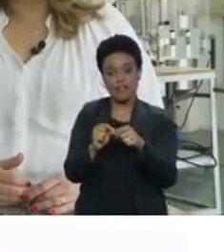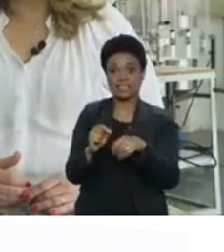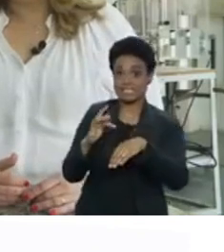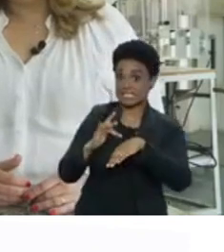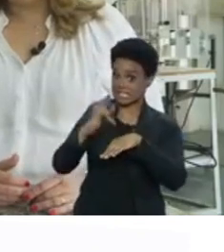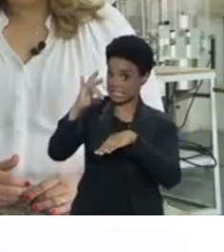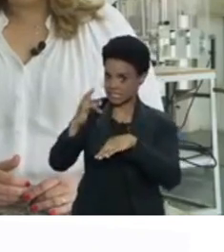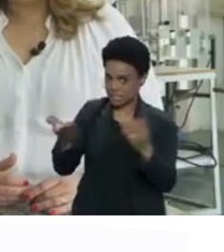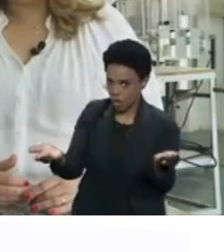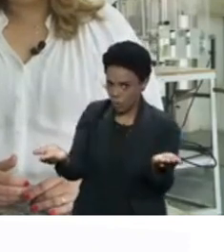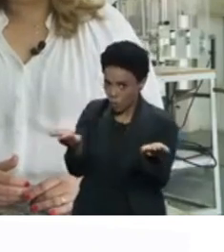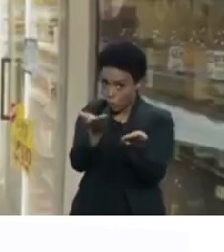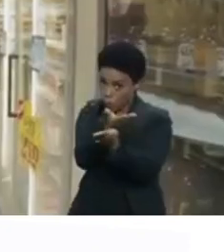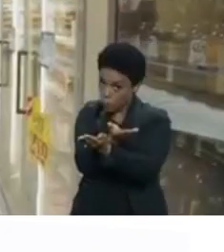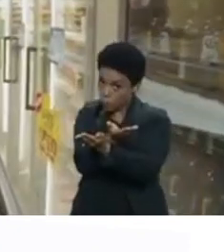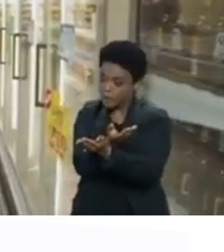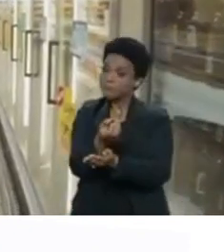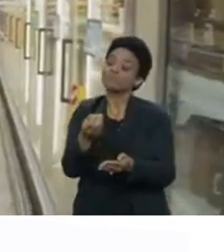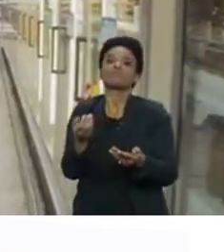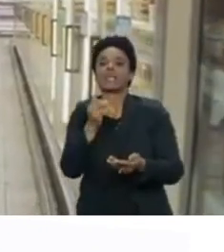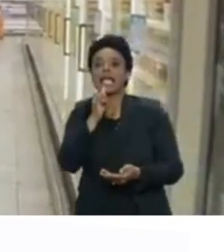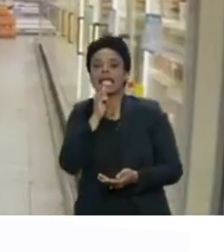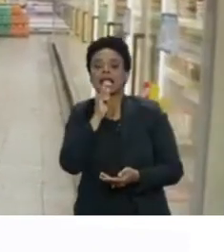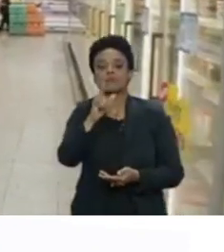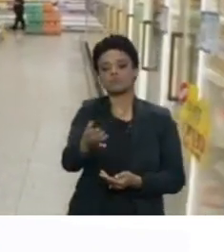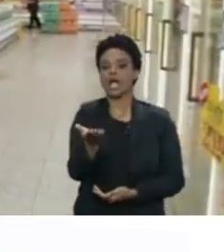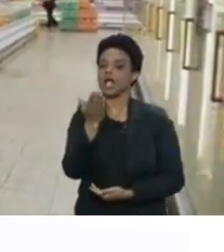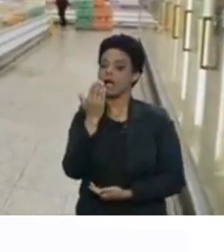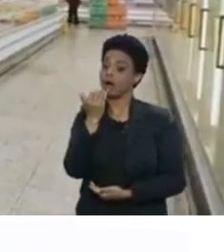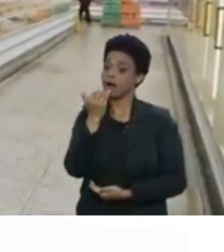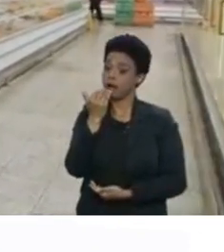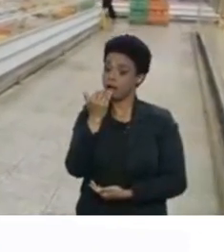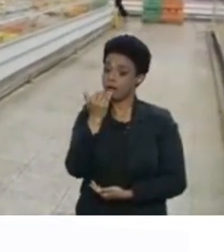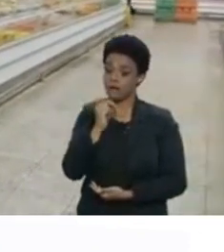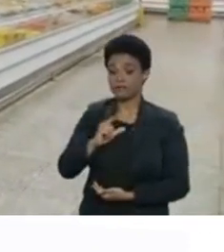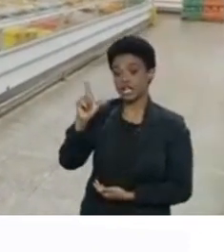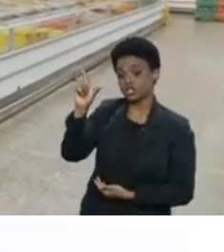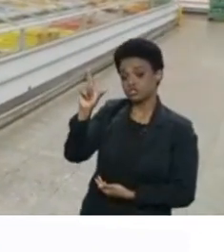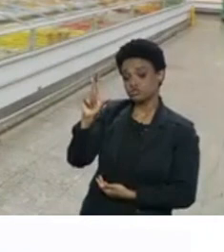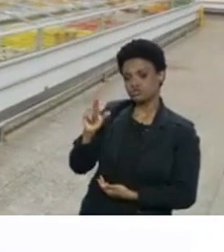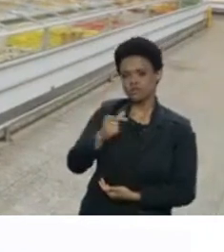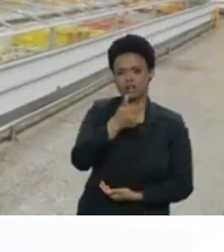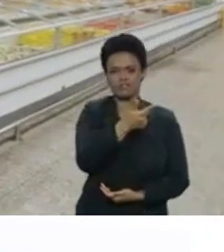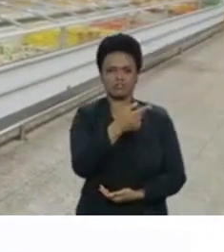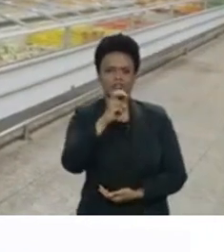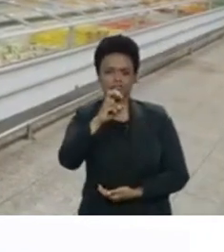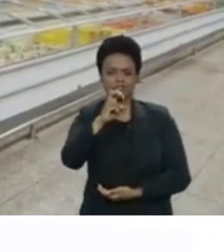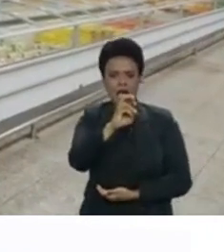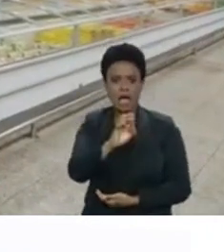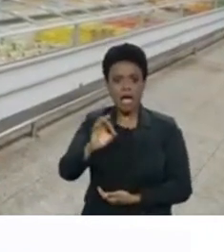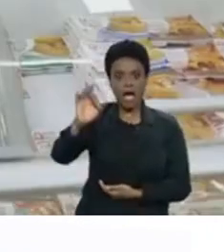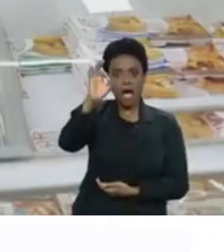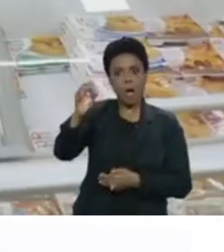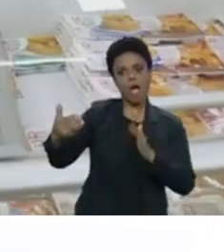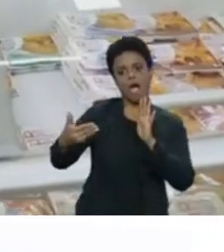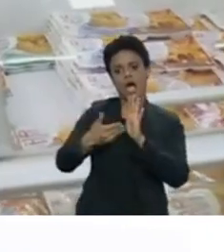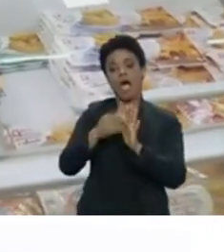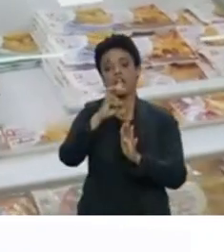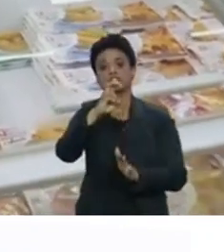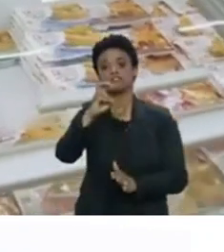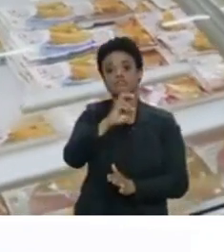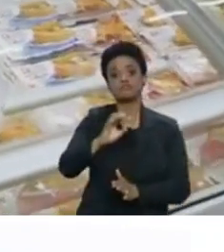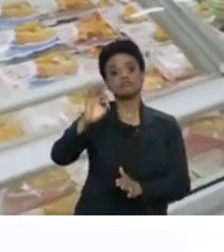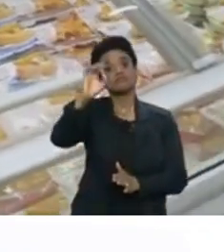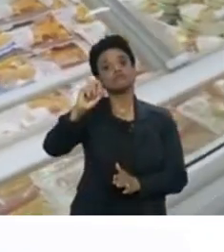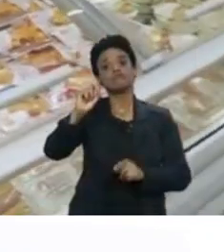sensível, como por exemplo do alimento, que vai reduzir aí dos seus 25 graus até os seus 5 graus, como é o